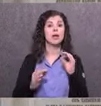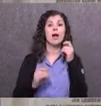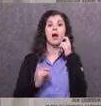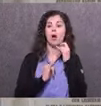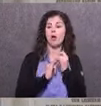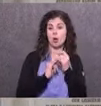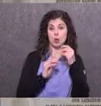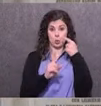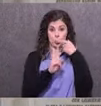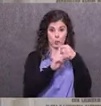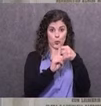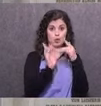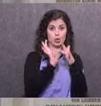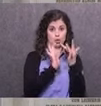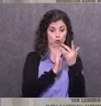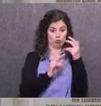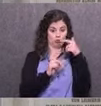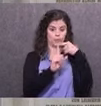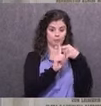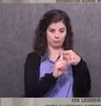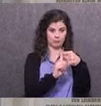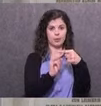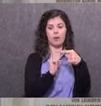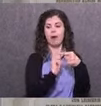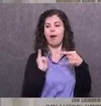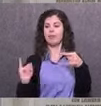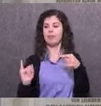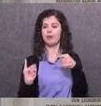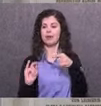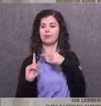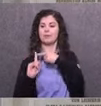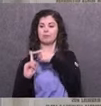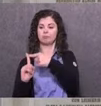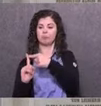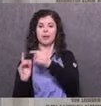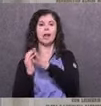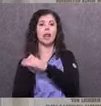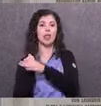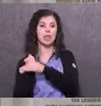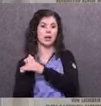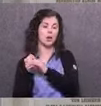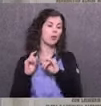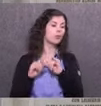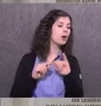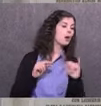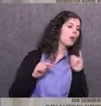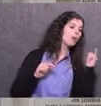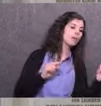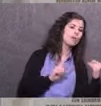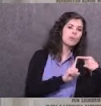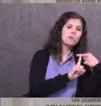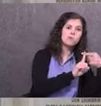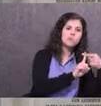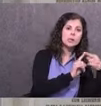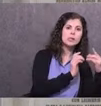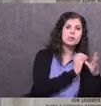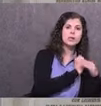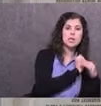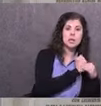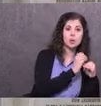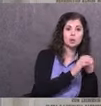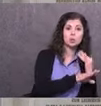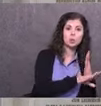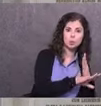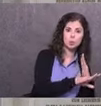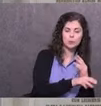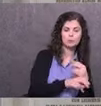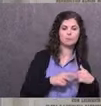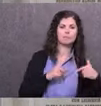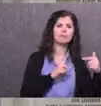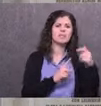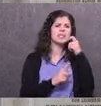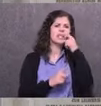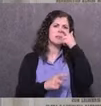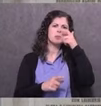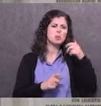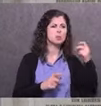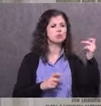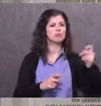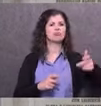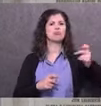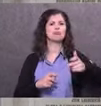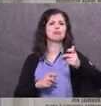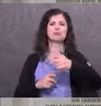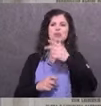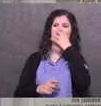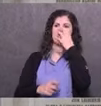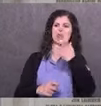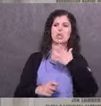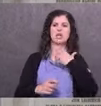dois salteadores, um à direita e outro à esquerda. Os que passavam insultavam-no e